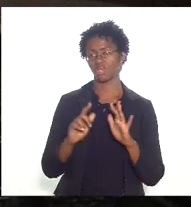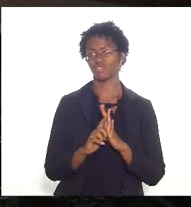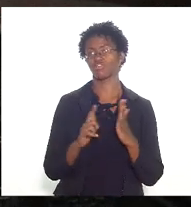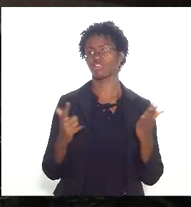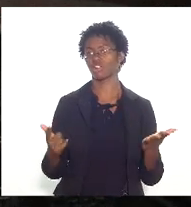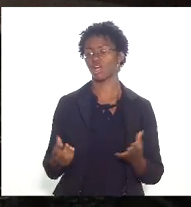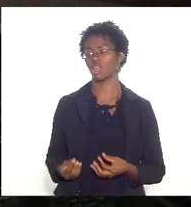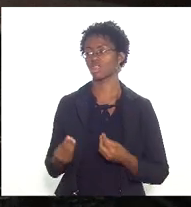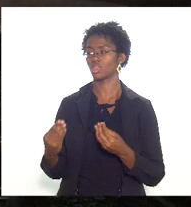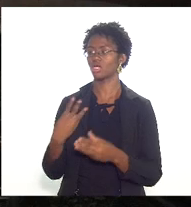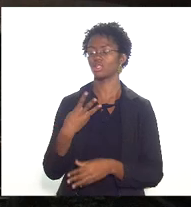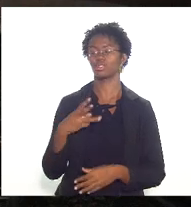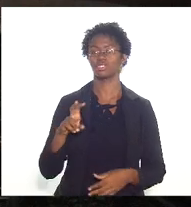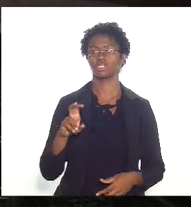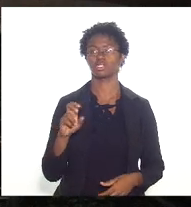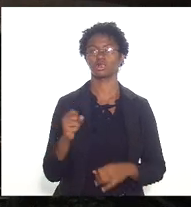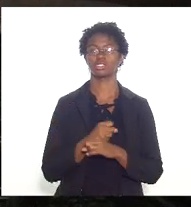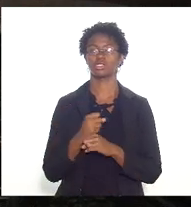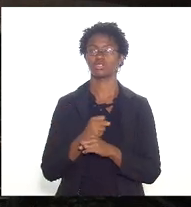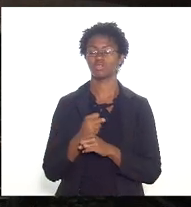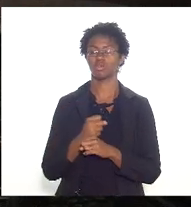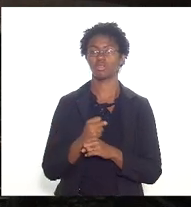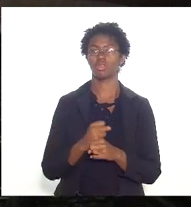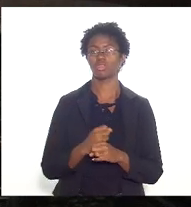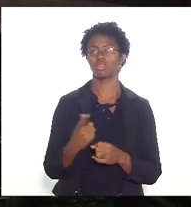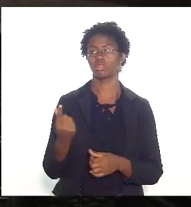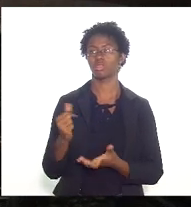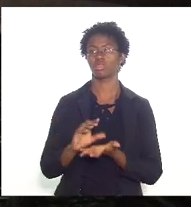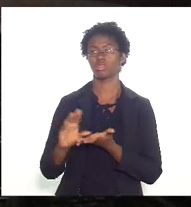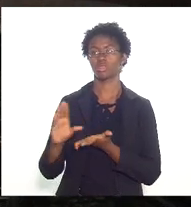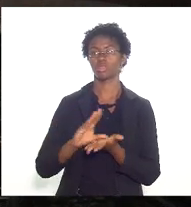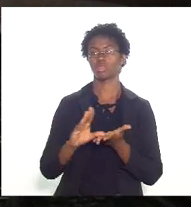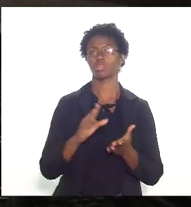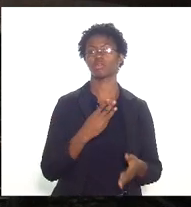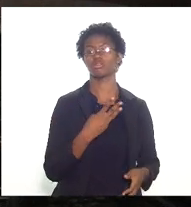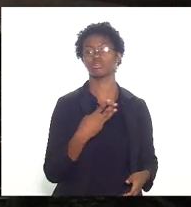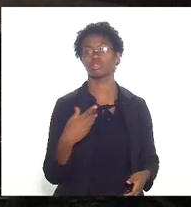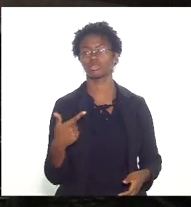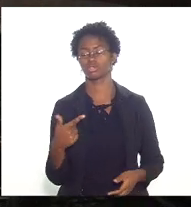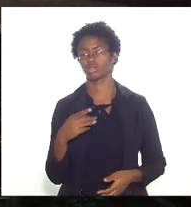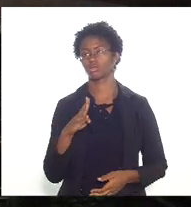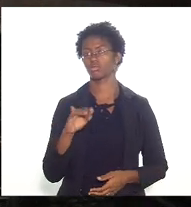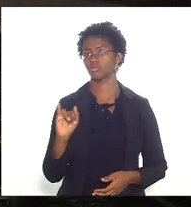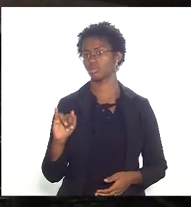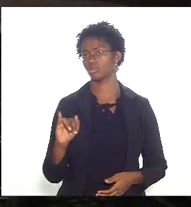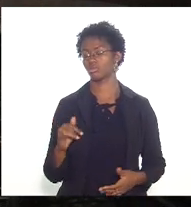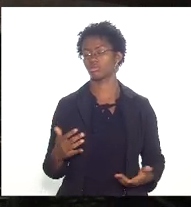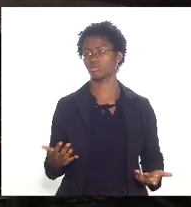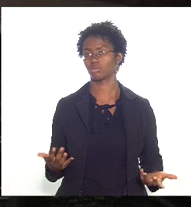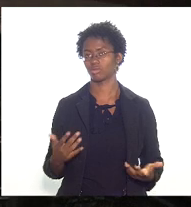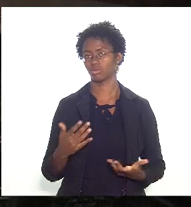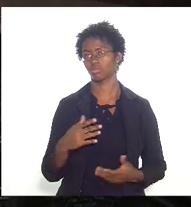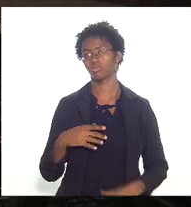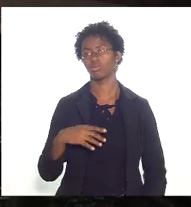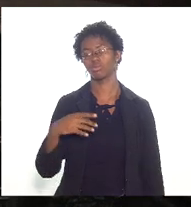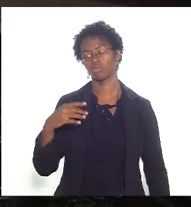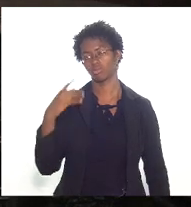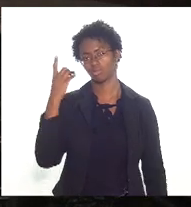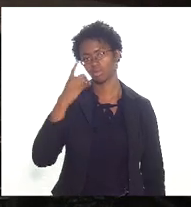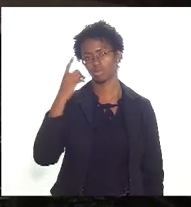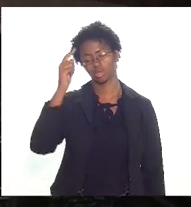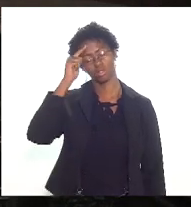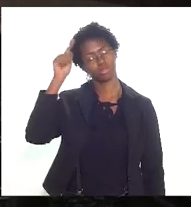ver uma concepção de 35 anos oferecendo investimentos na casa de 32 bilhões Deputado Luiz Paulo sabe muito bem disso